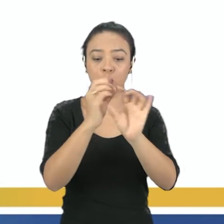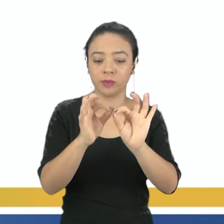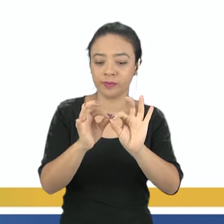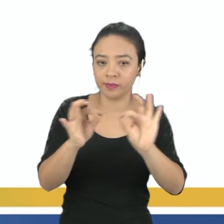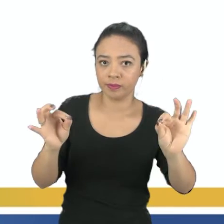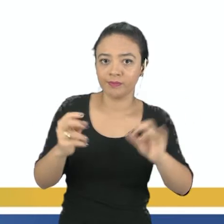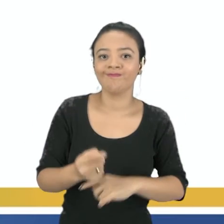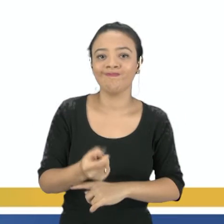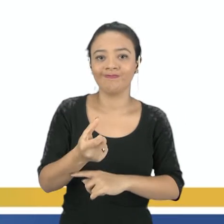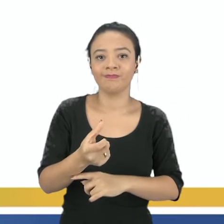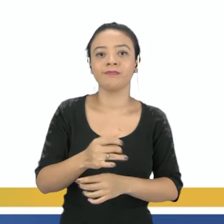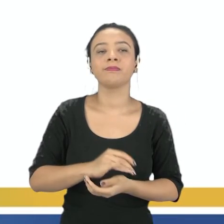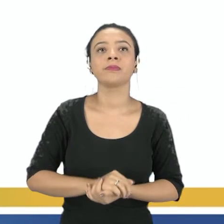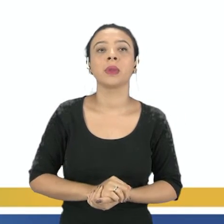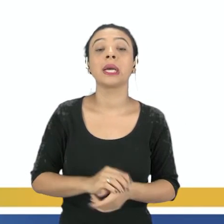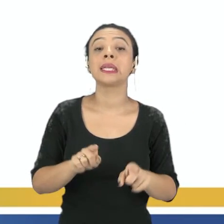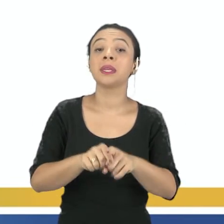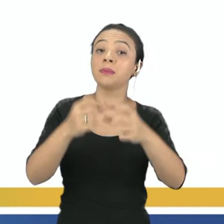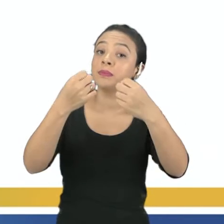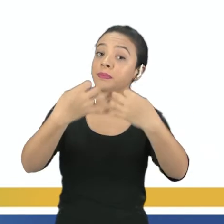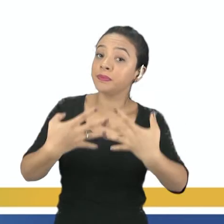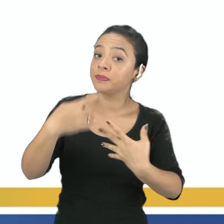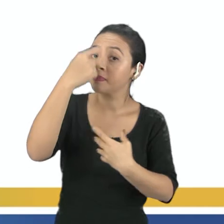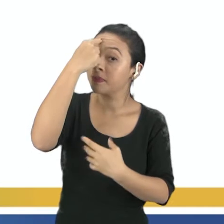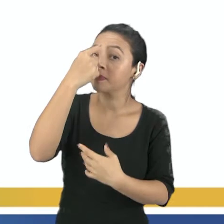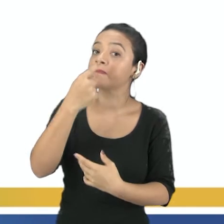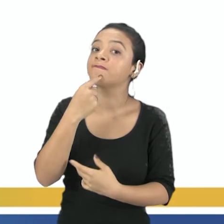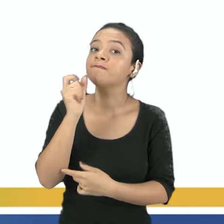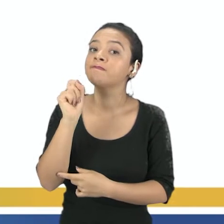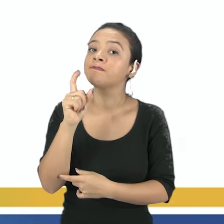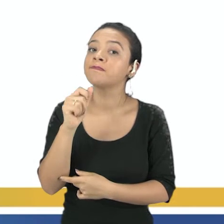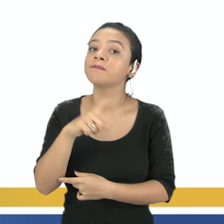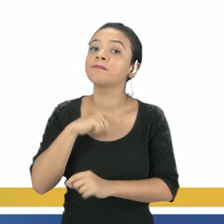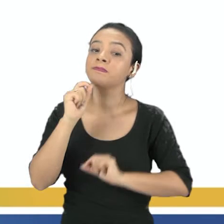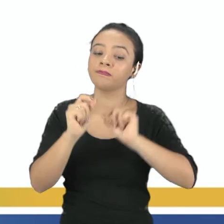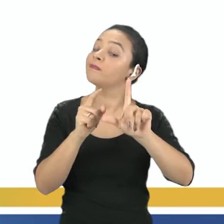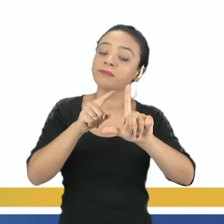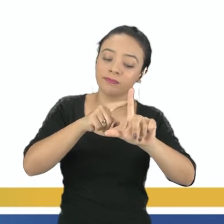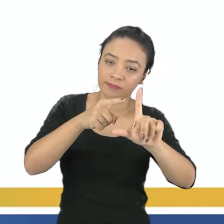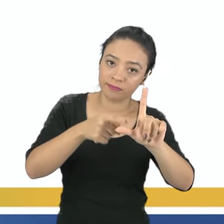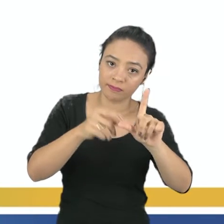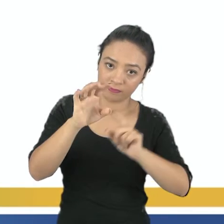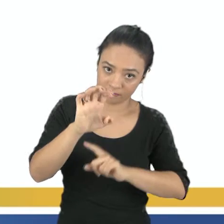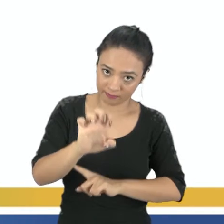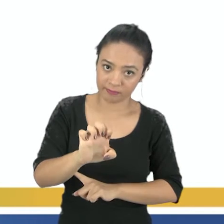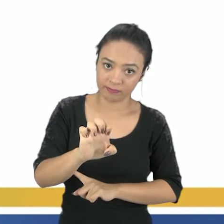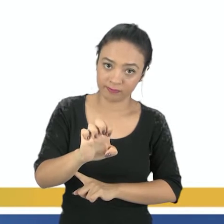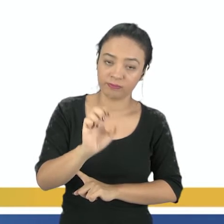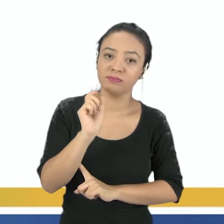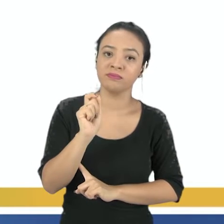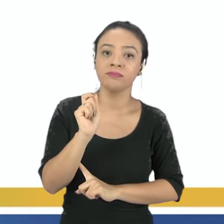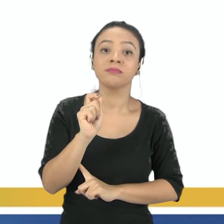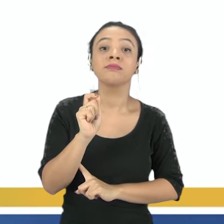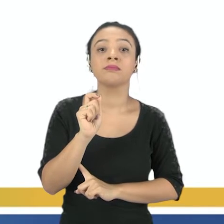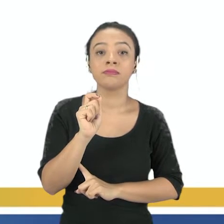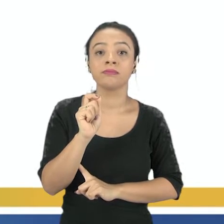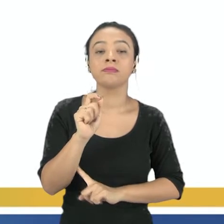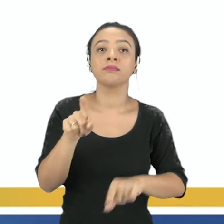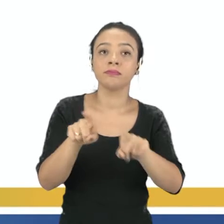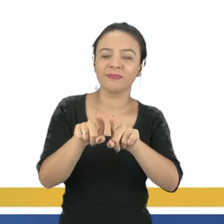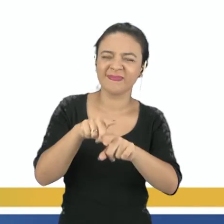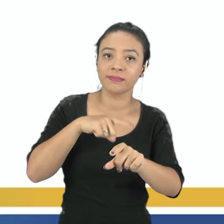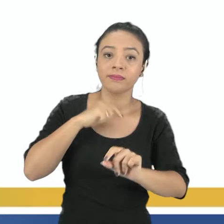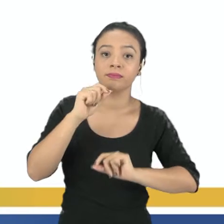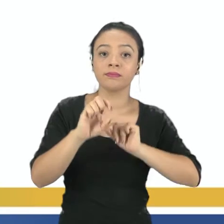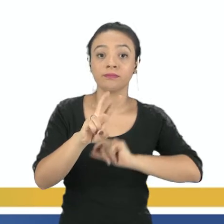semi-retas tô falando agora da figura Azul nós temos aí o ângulo e né o ângulo e é nós